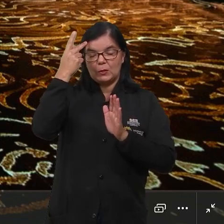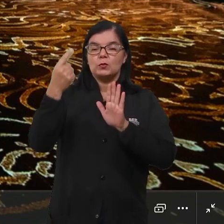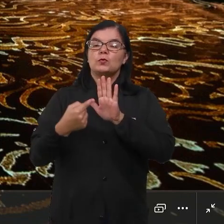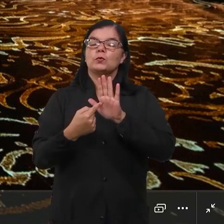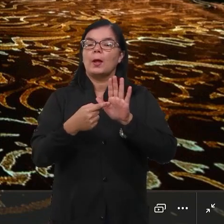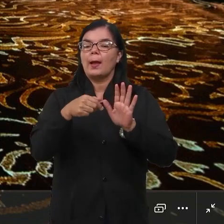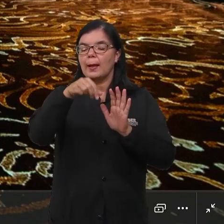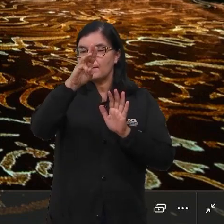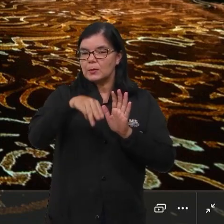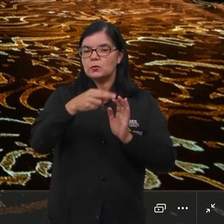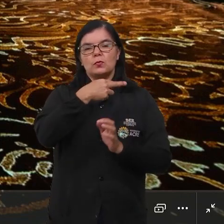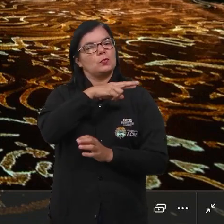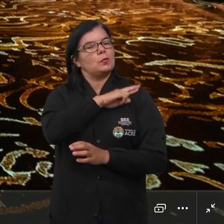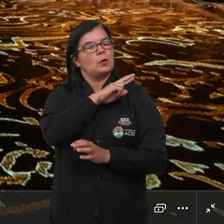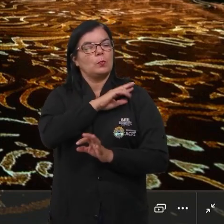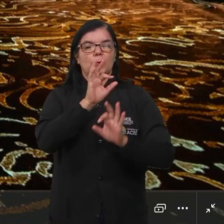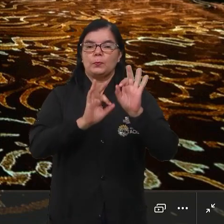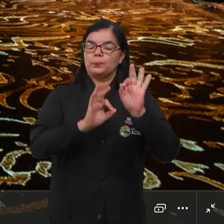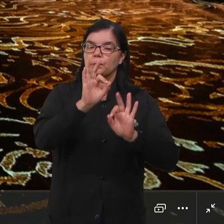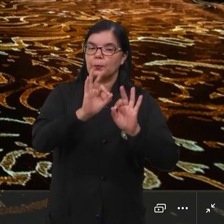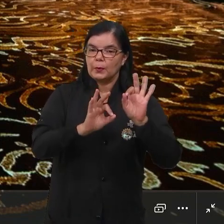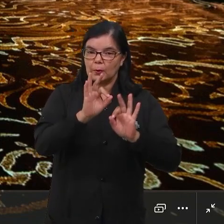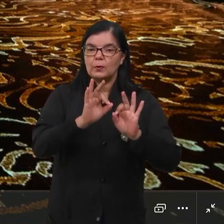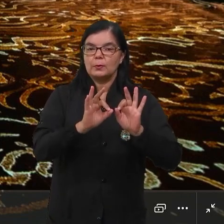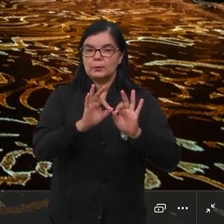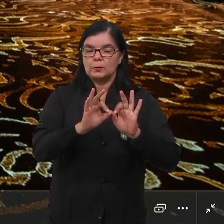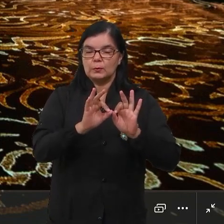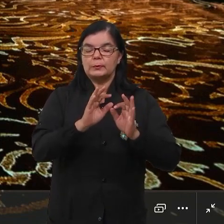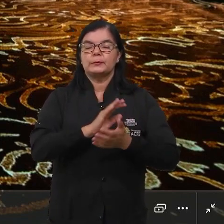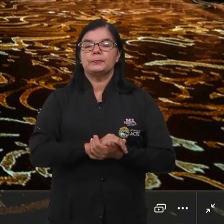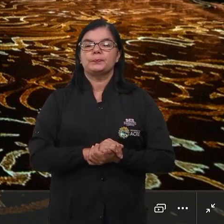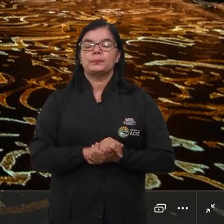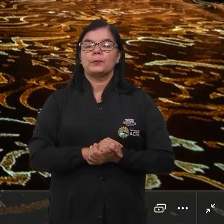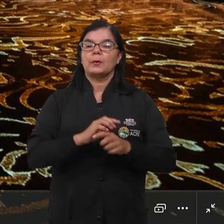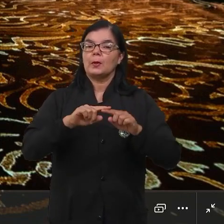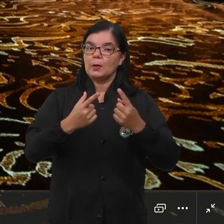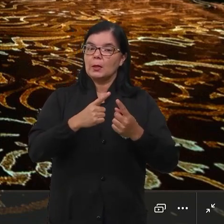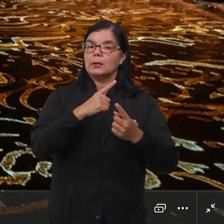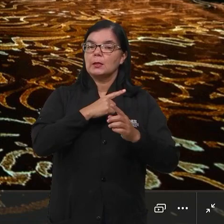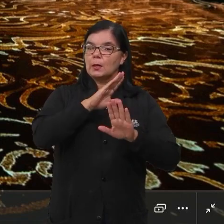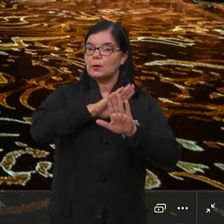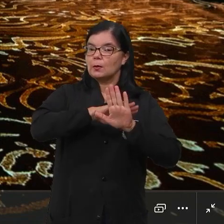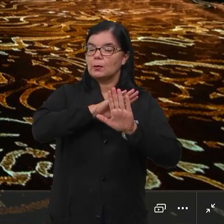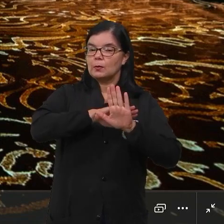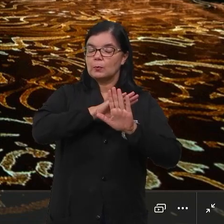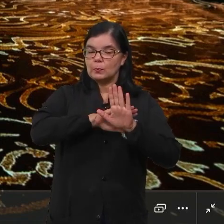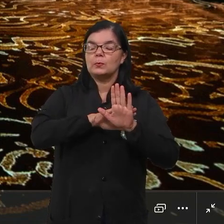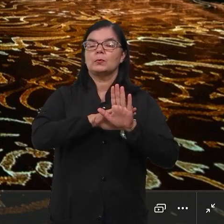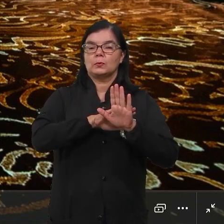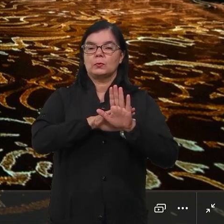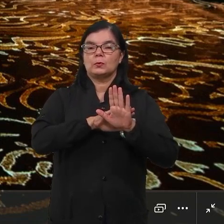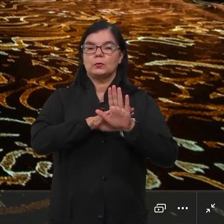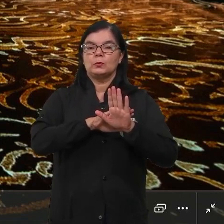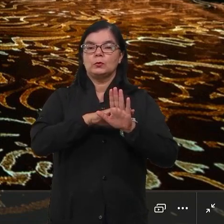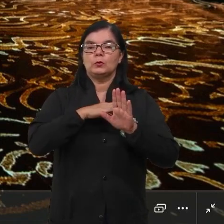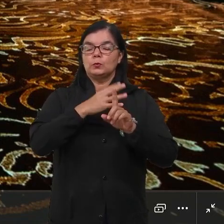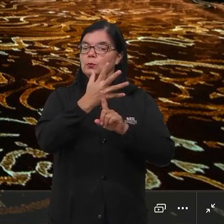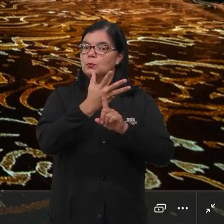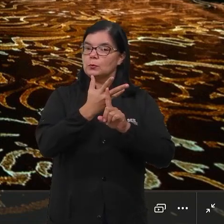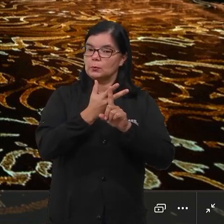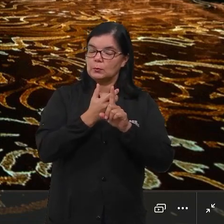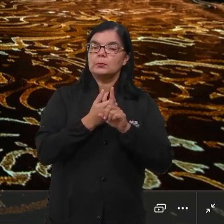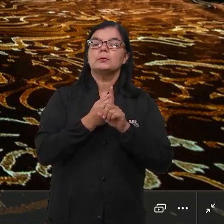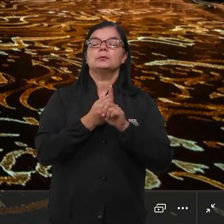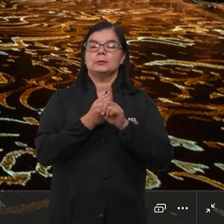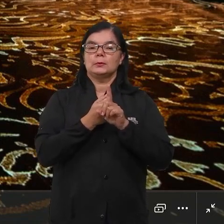quem monta, né? Que nem sempre é o expositor. Às vezes tem uma pessoa por trás que, né, do artista